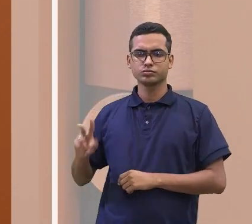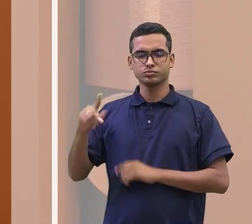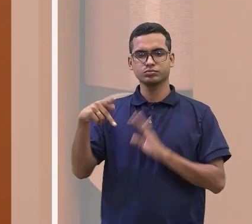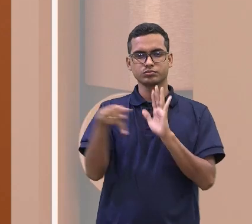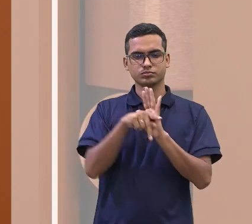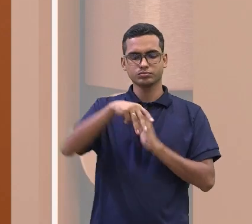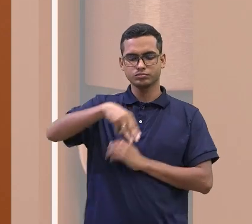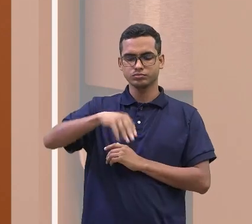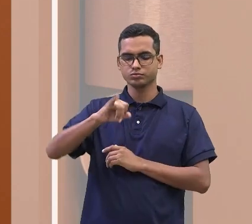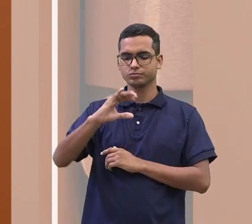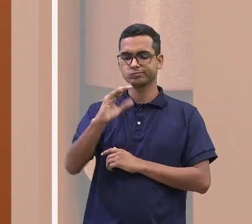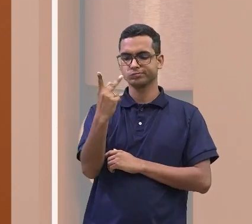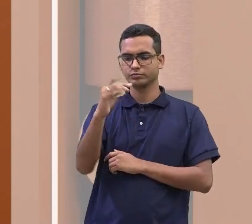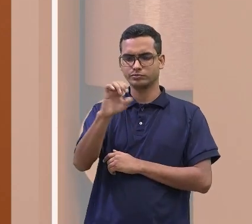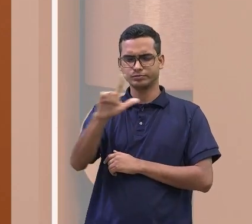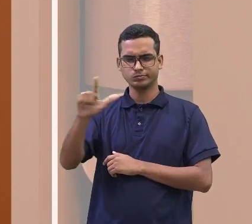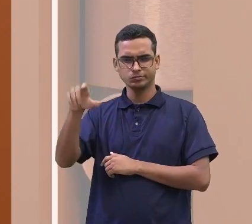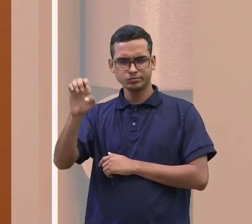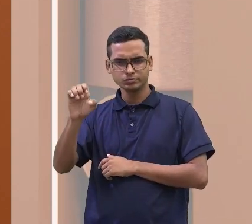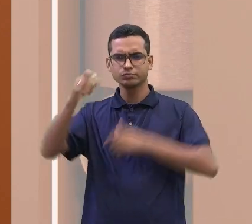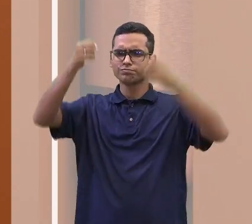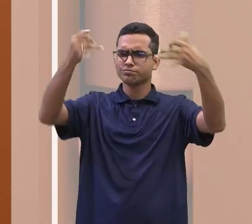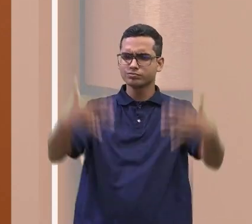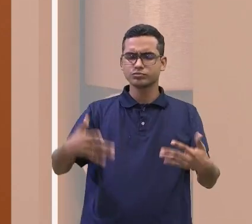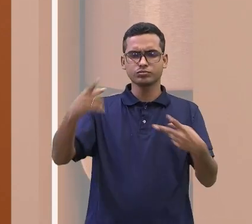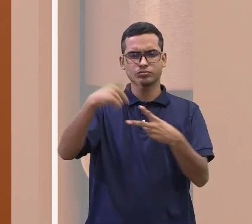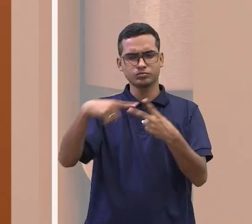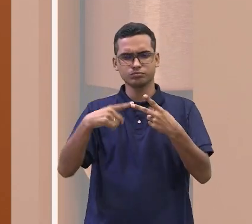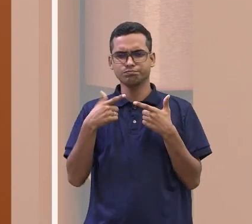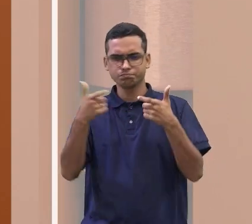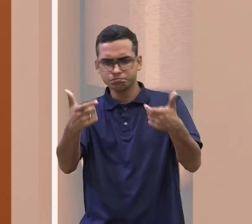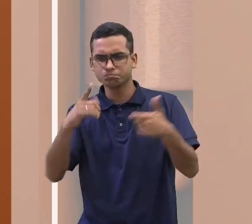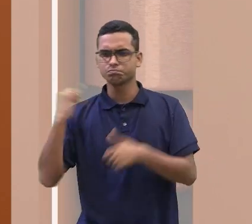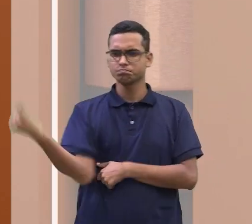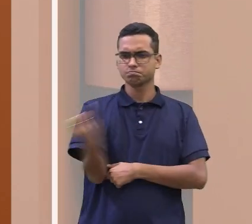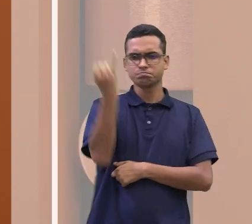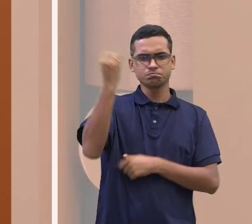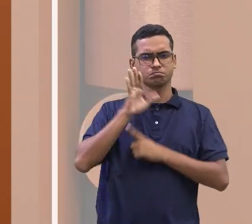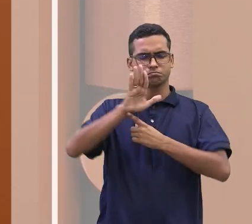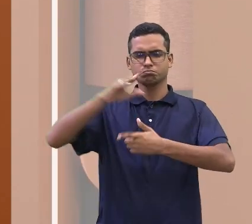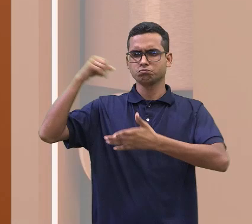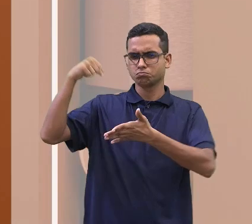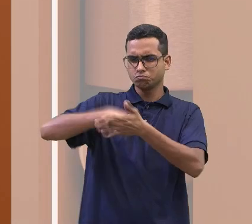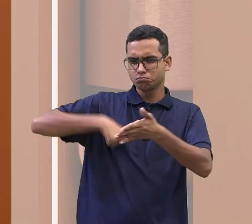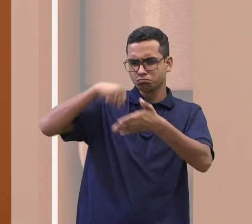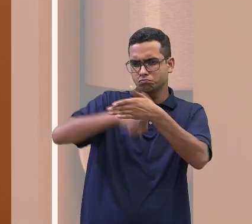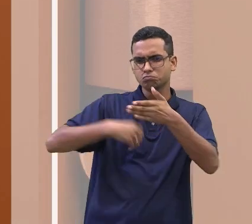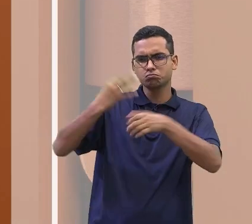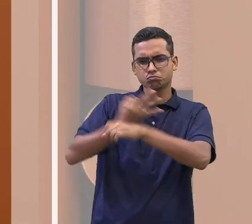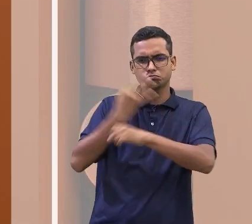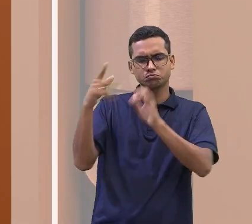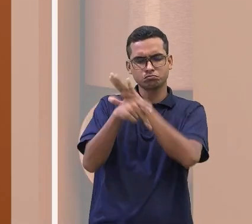vai trazer 2 conflitos que foram muito importantes e mostram a resistência do povo Mapuche.